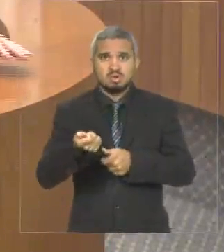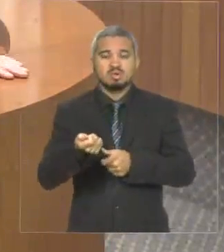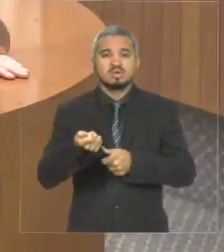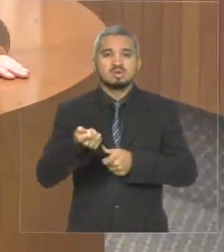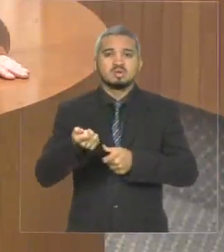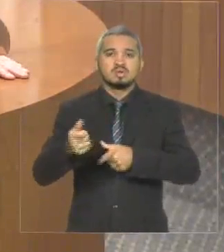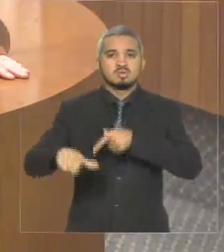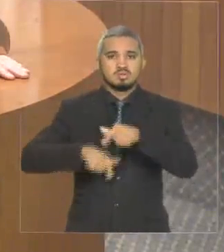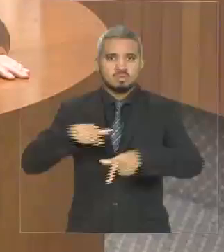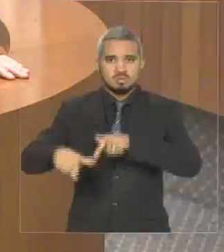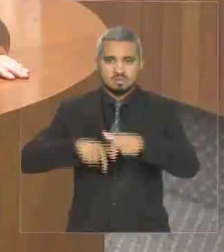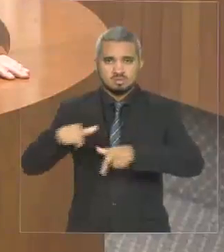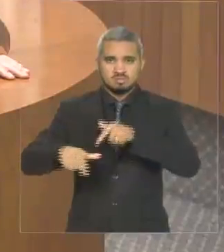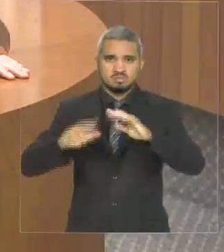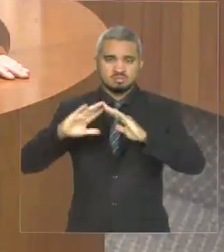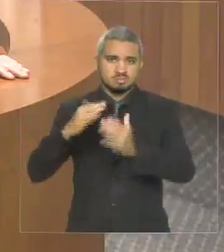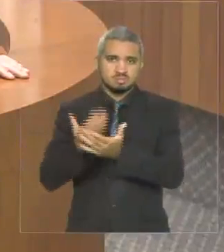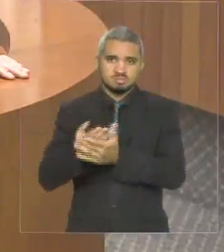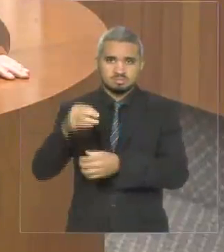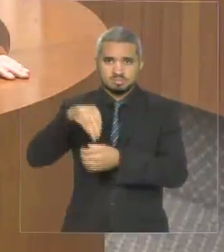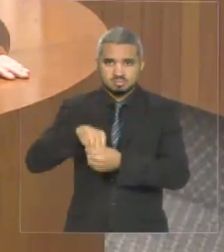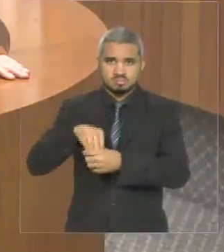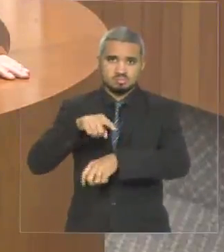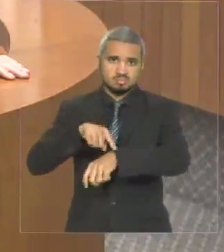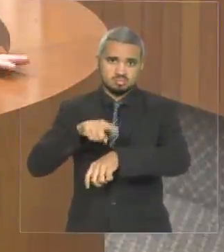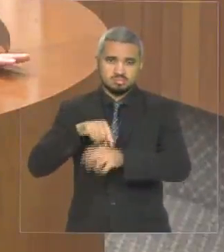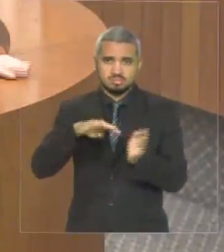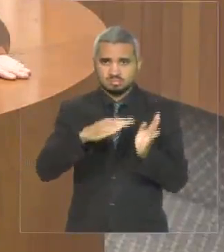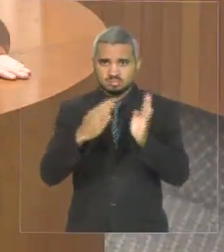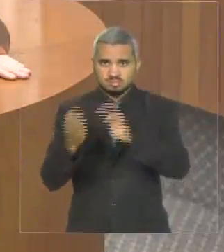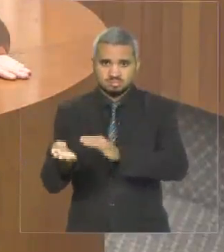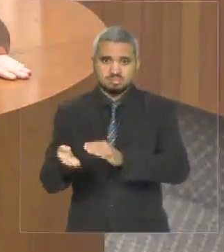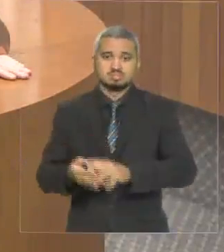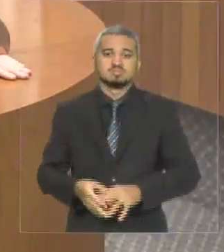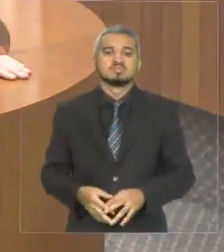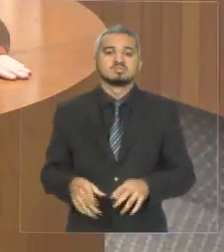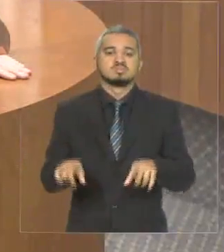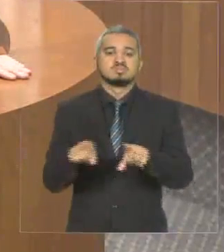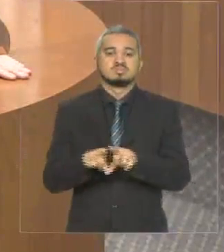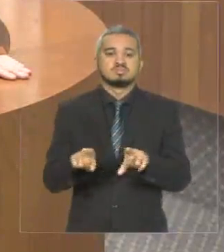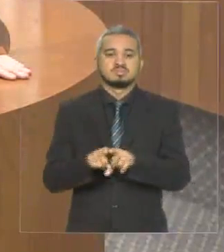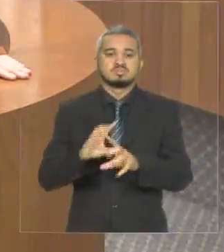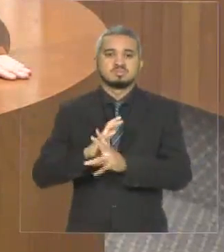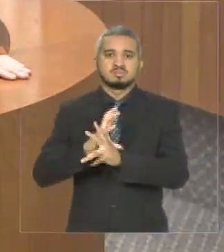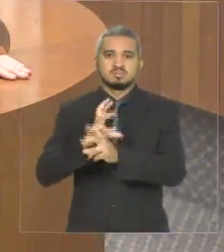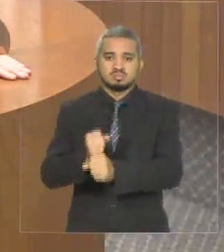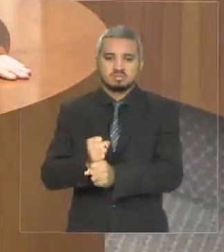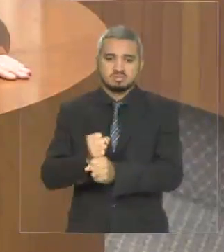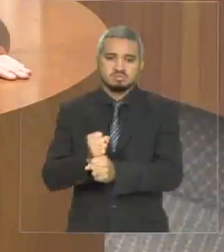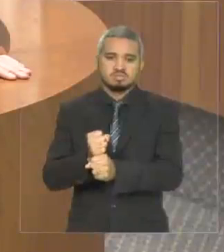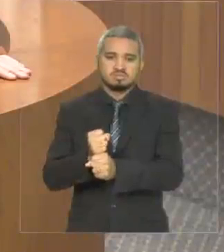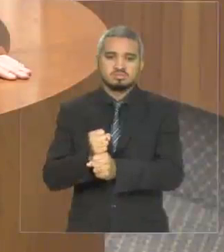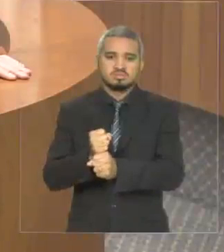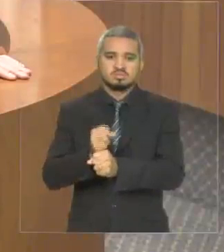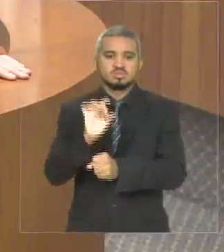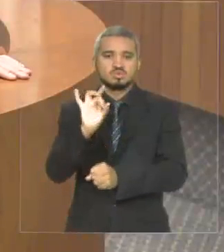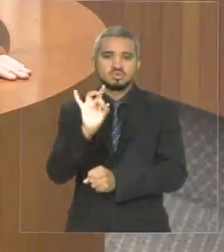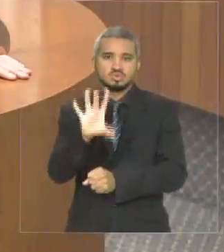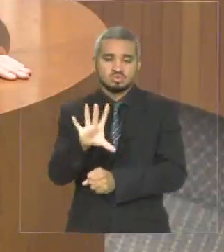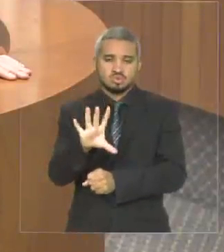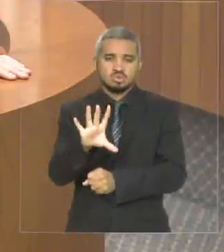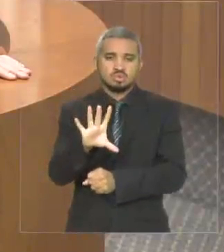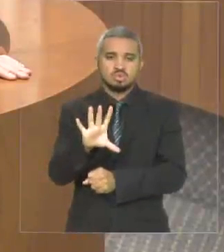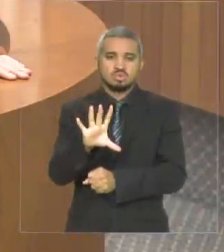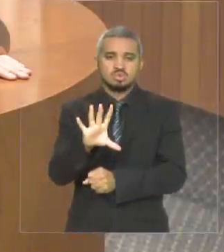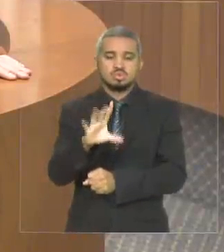unidade de ensino de tempo integral, e aí chama atenção, que será calculada somente com vencimento